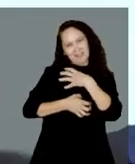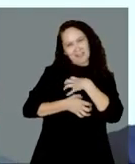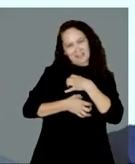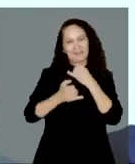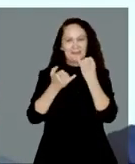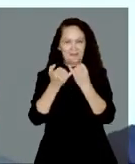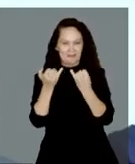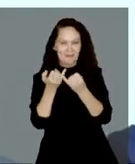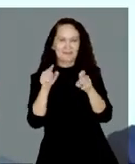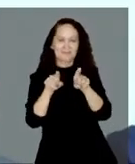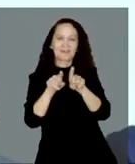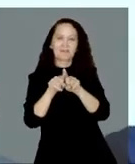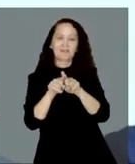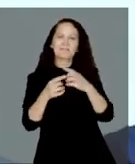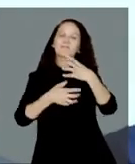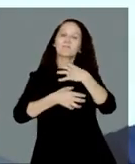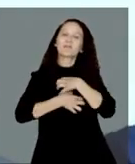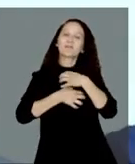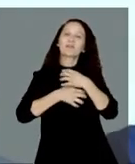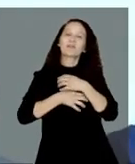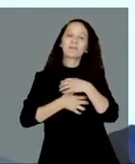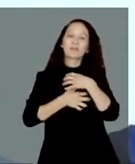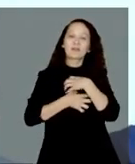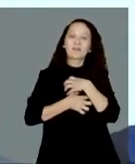a vida